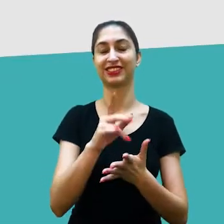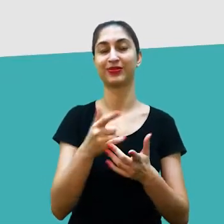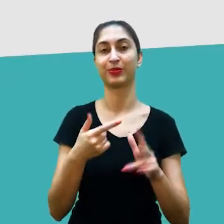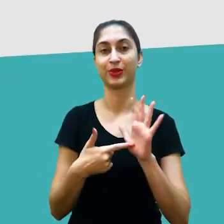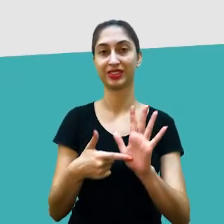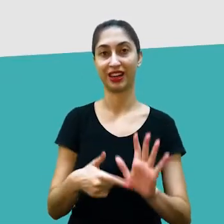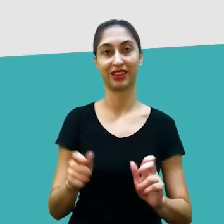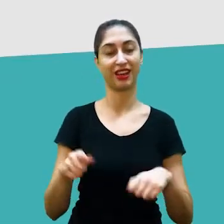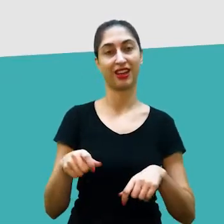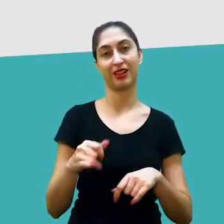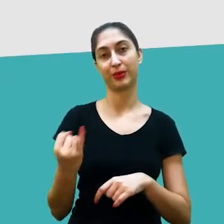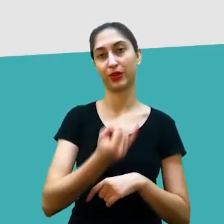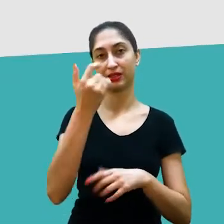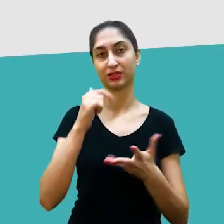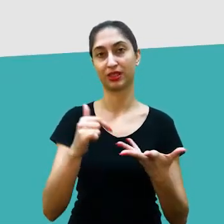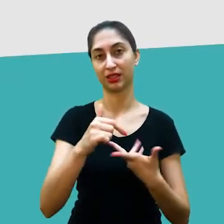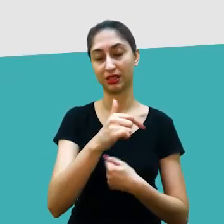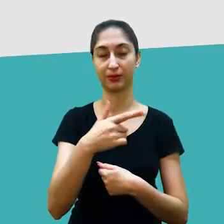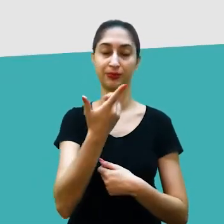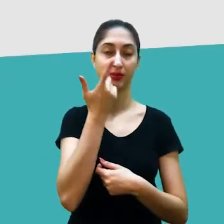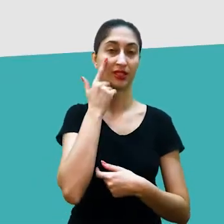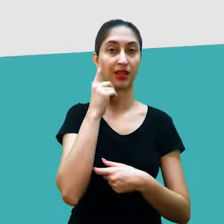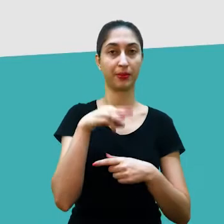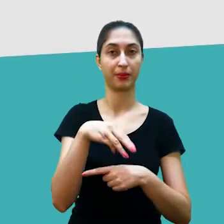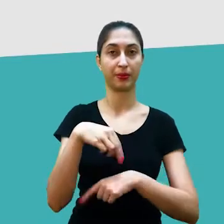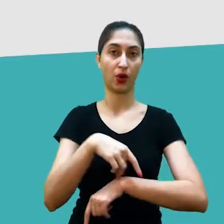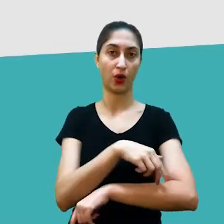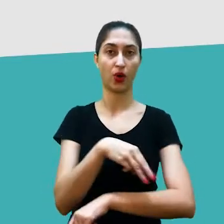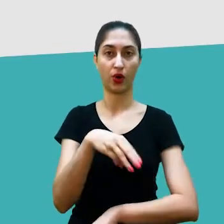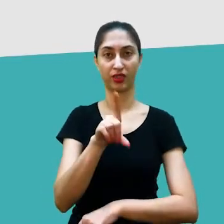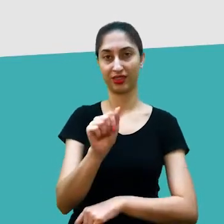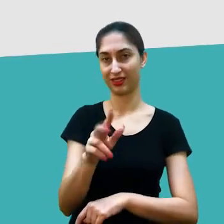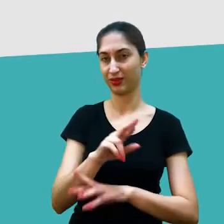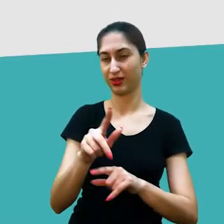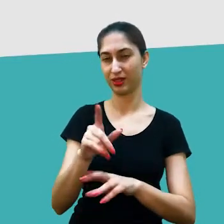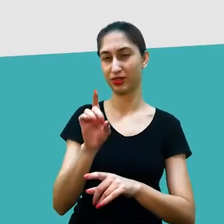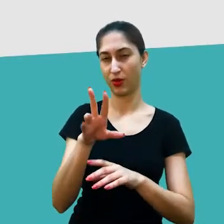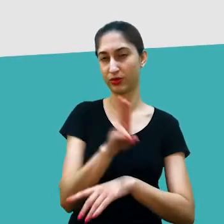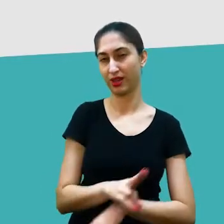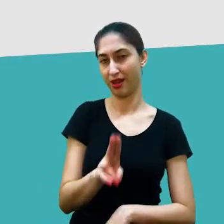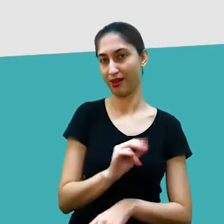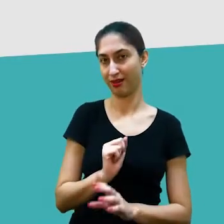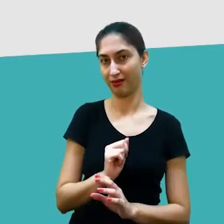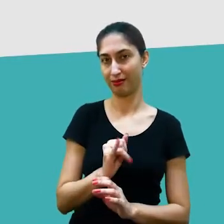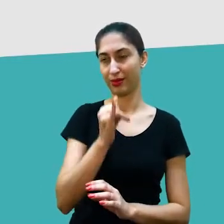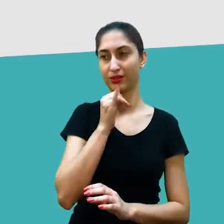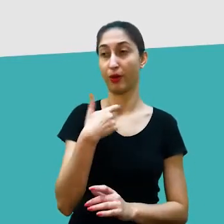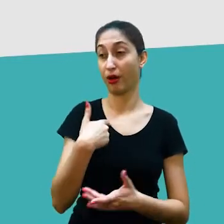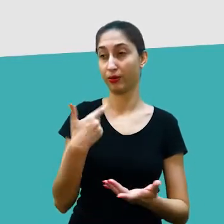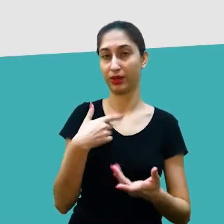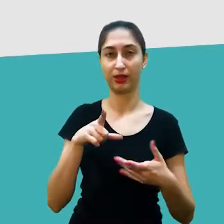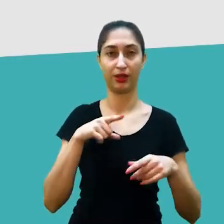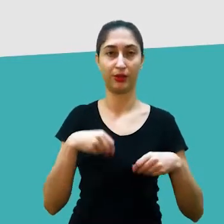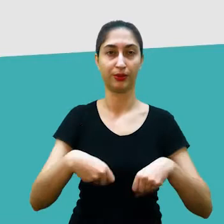esses pontos importantes, que é pensar moda. Moda não é apenas consumir moda, não é apenas, eu tenho uma confecção e eu